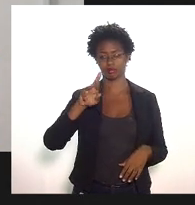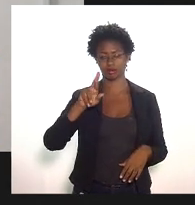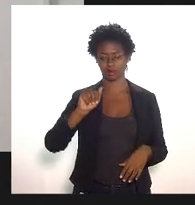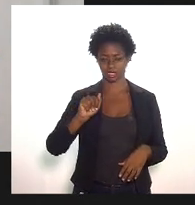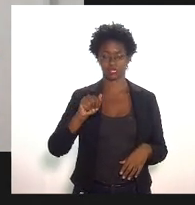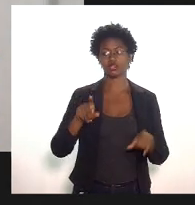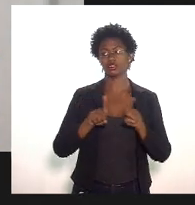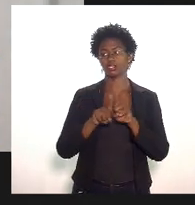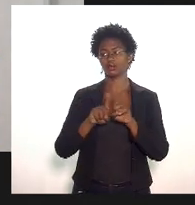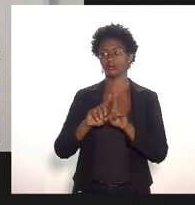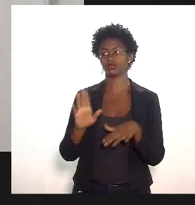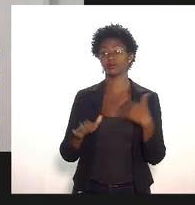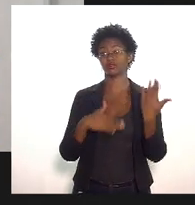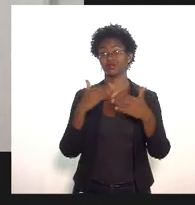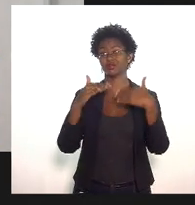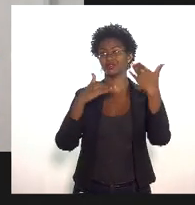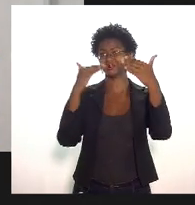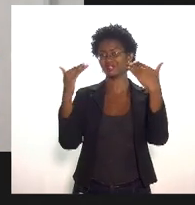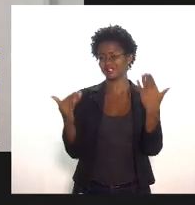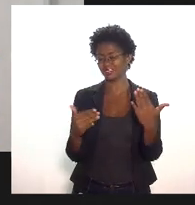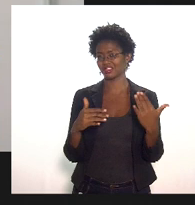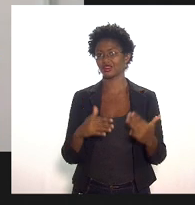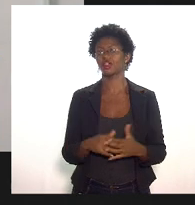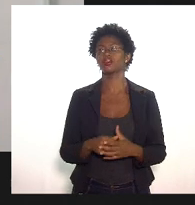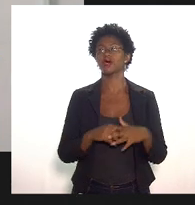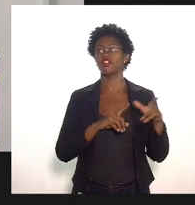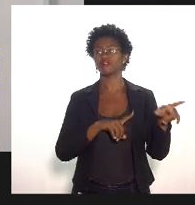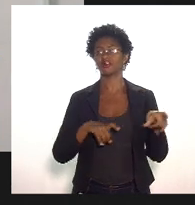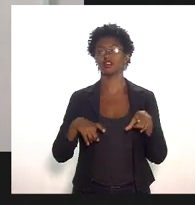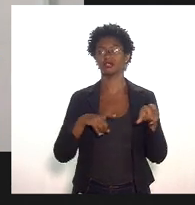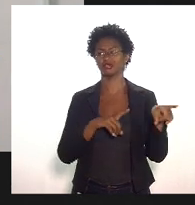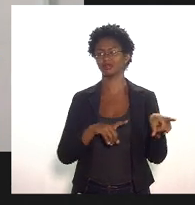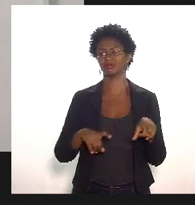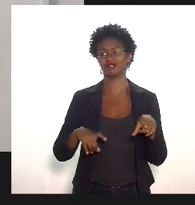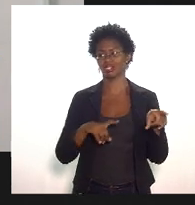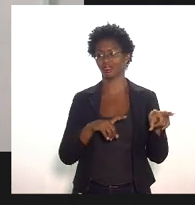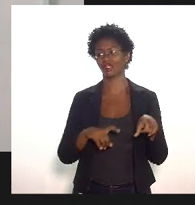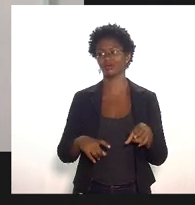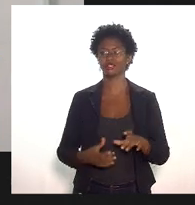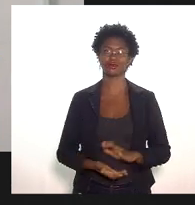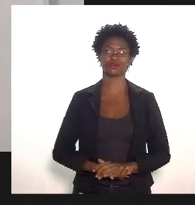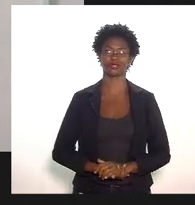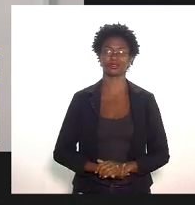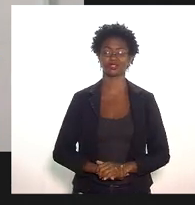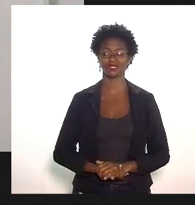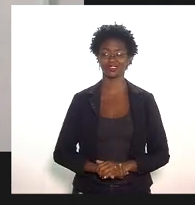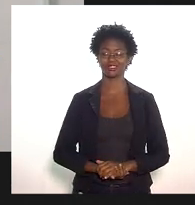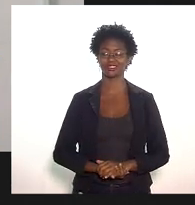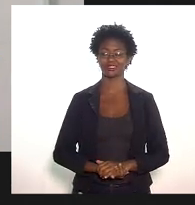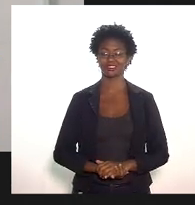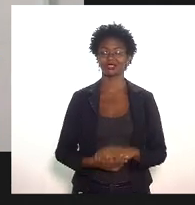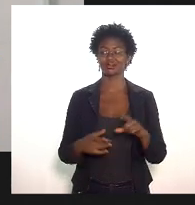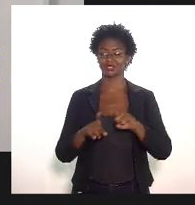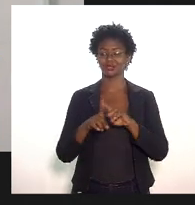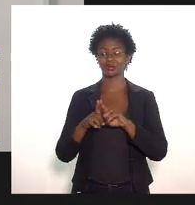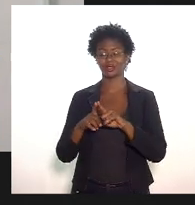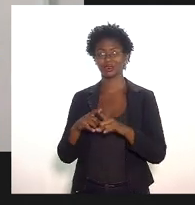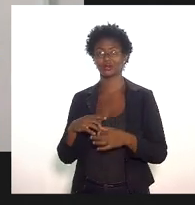também o secretário de Fazenda, né, que foi o dia que o nosso querido Rubens Bontempo